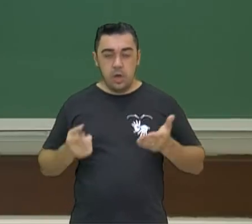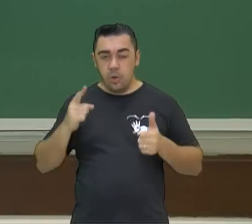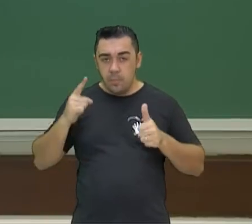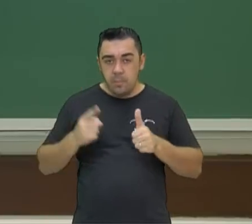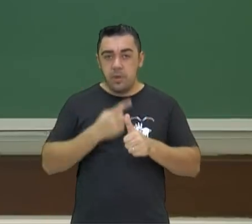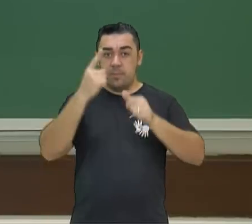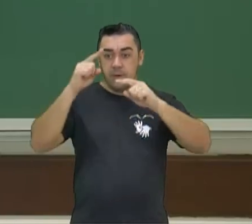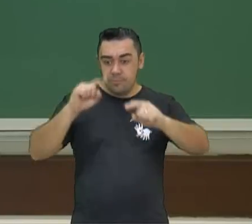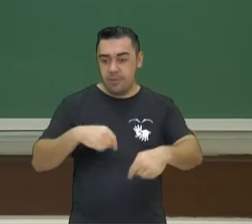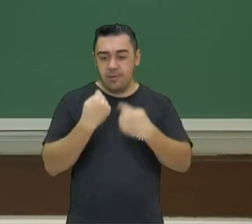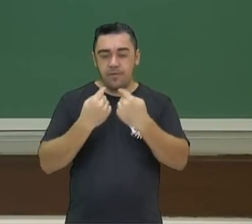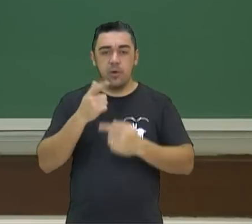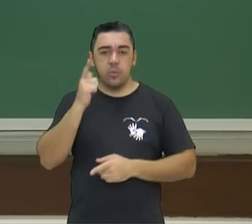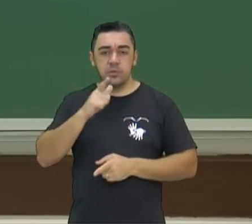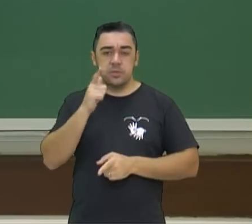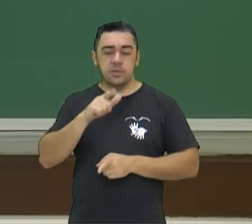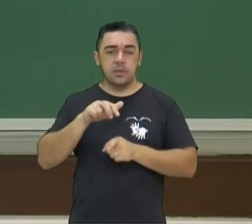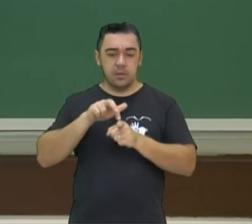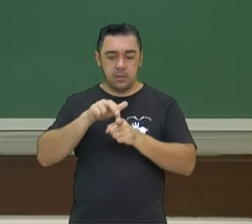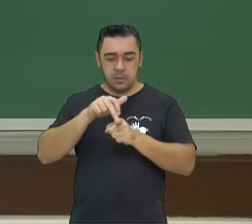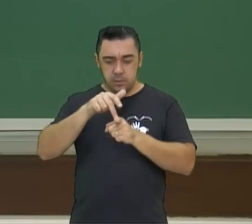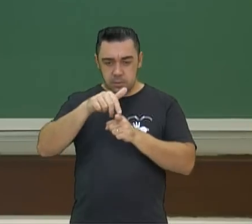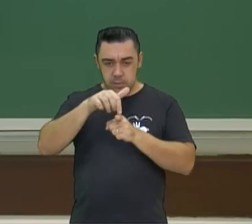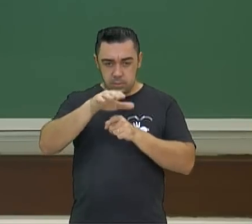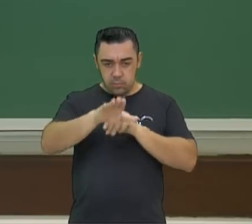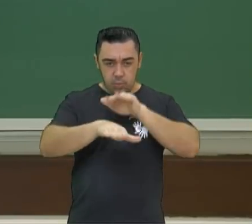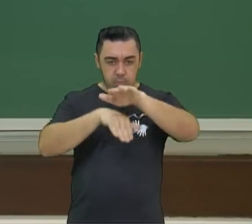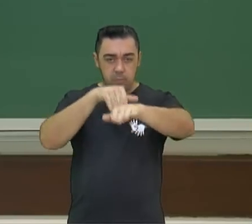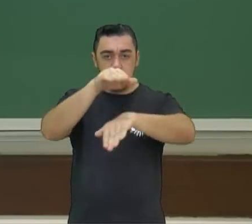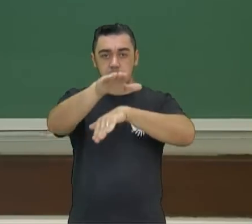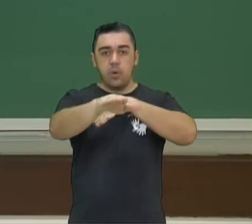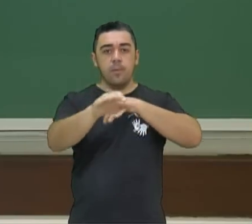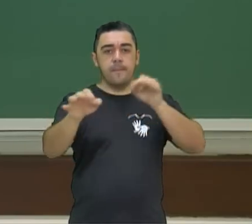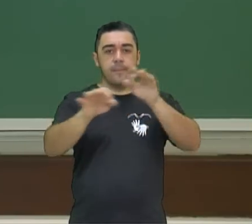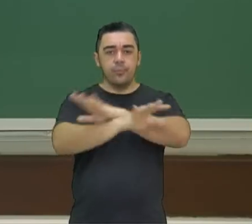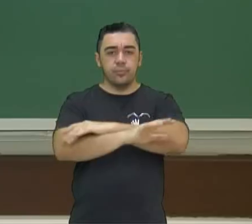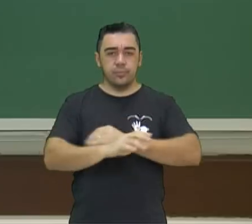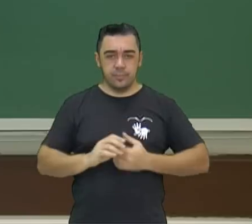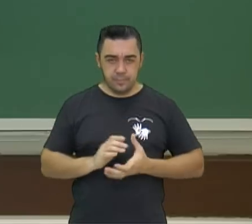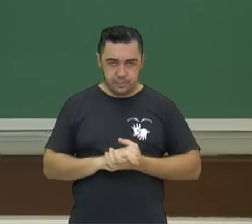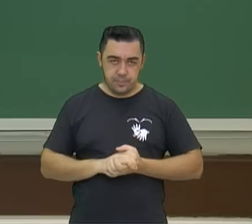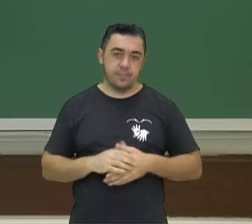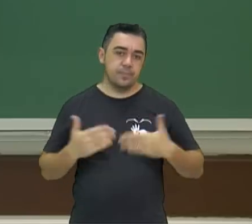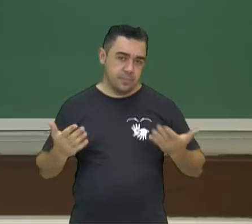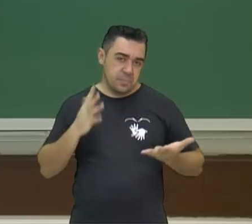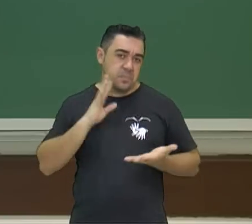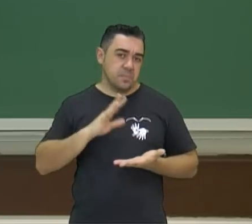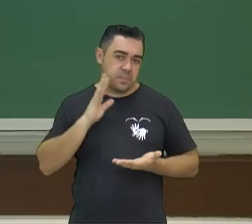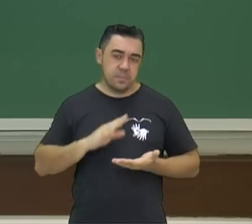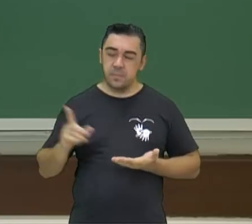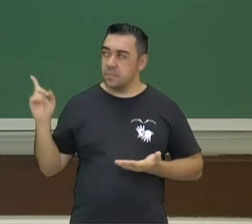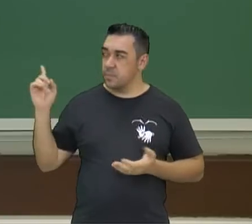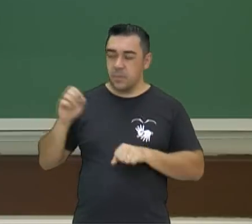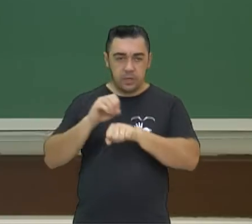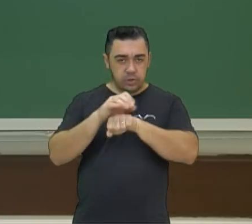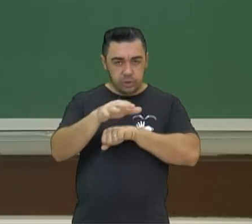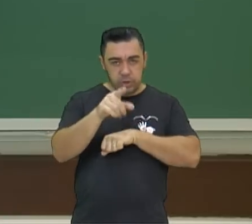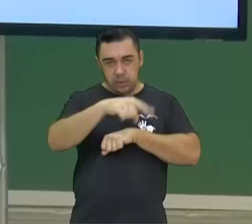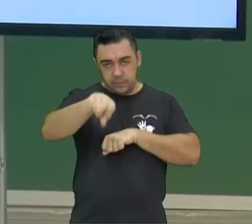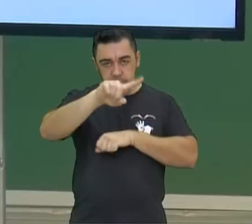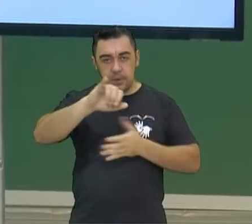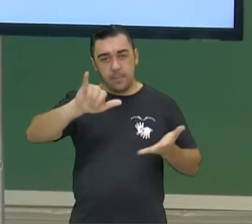desafio, que é atravessar a fita de uma ponta a outra sem cair, né? Então, muito bacana essas dicas, espero que